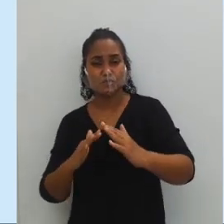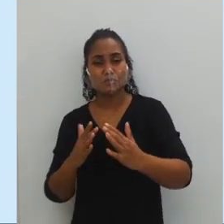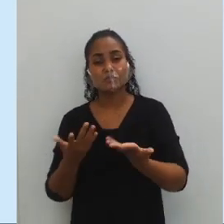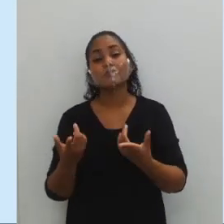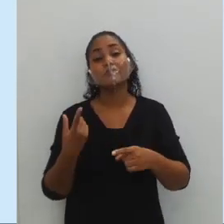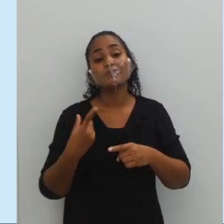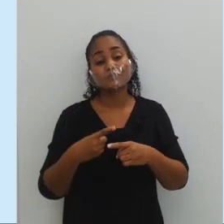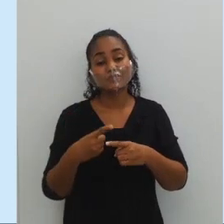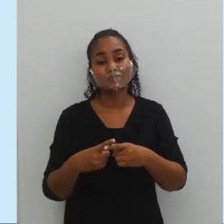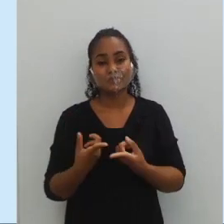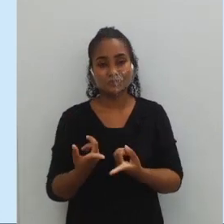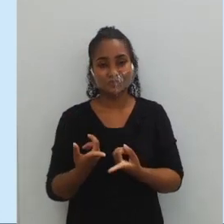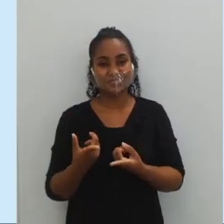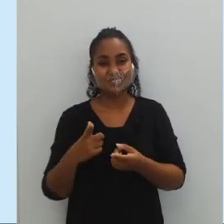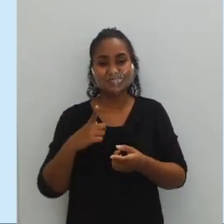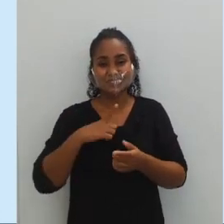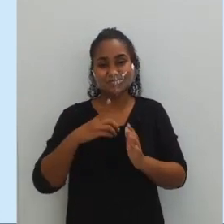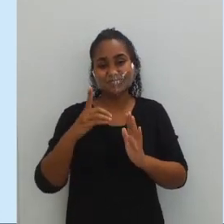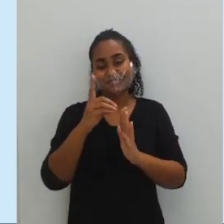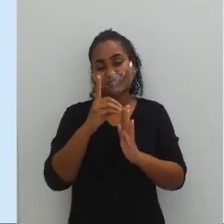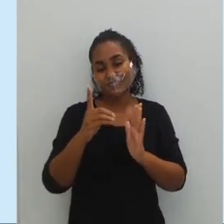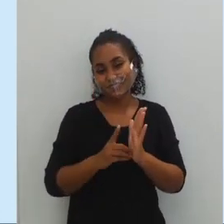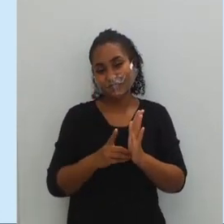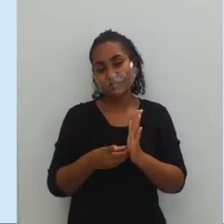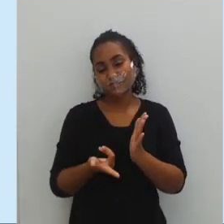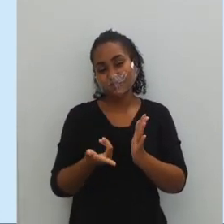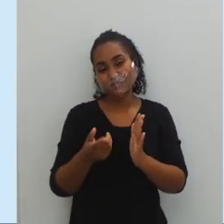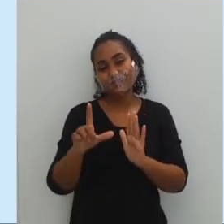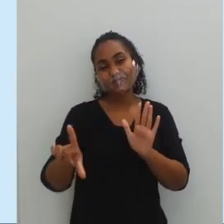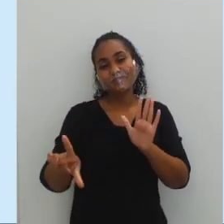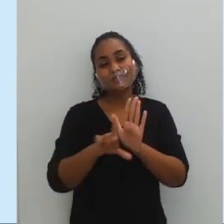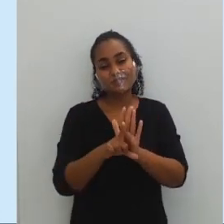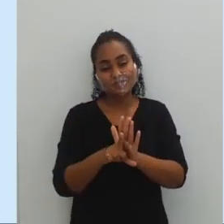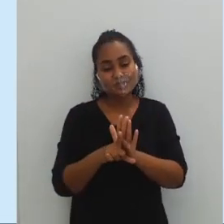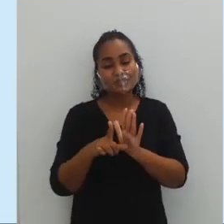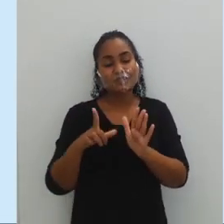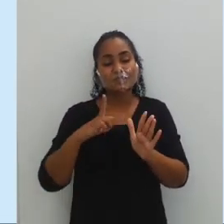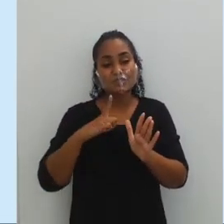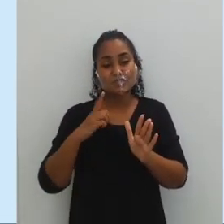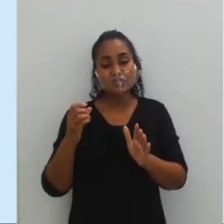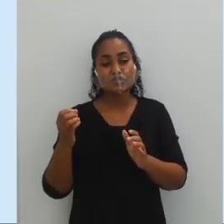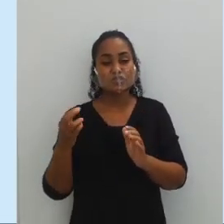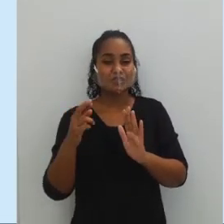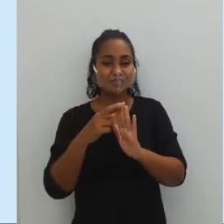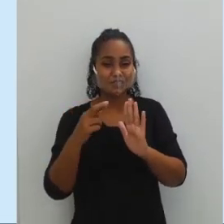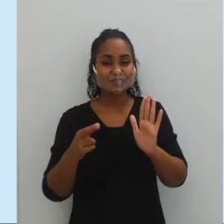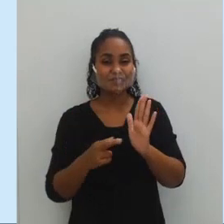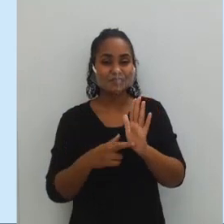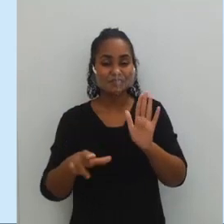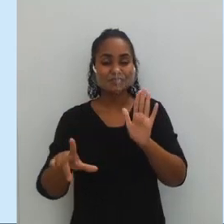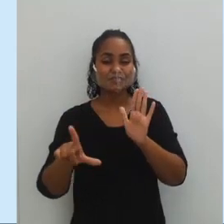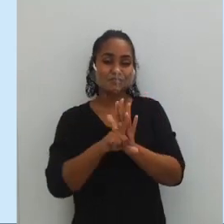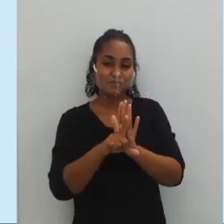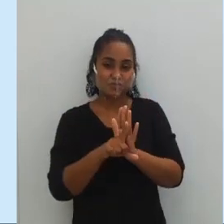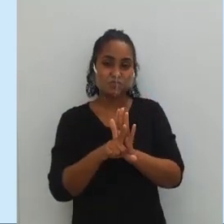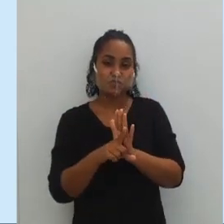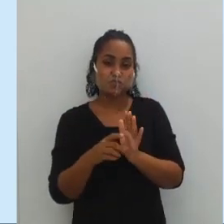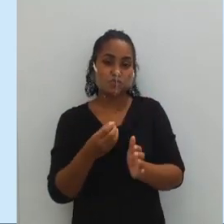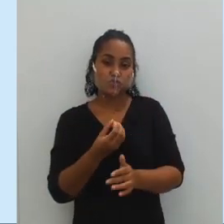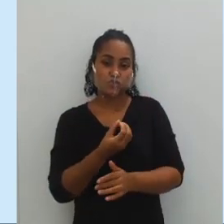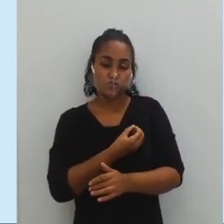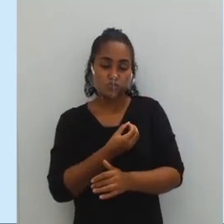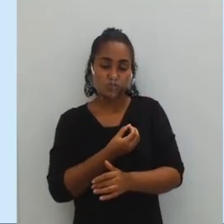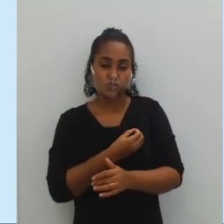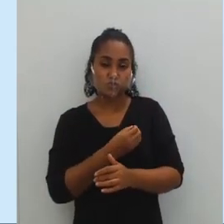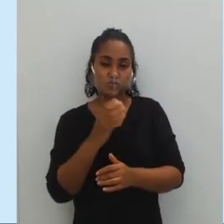de luta, justamente por conta desse decreto-lei e dessa normativa, dessa deliberação